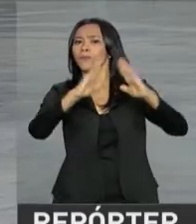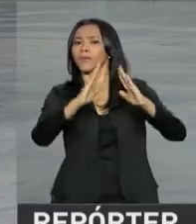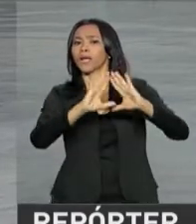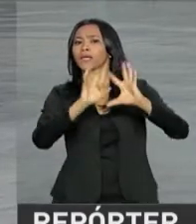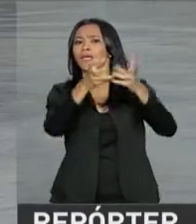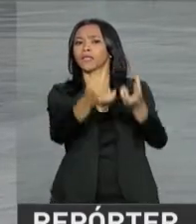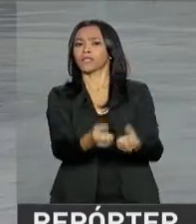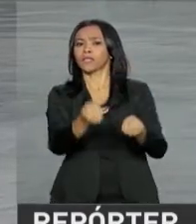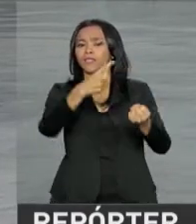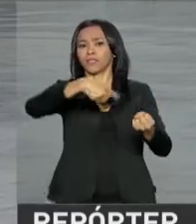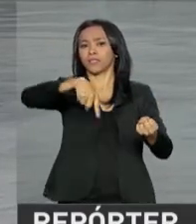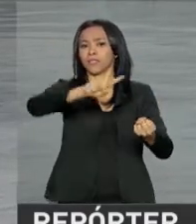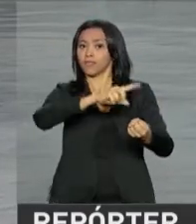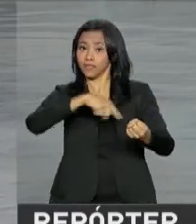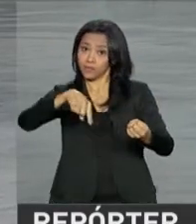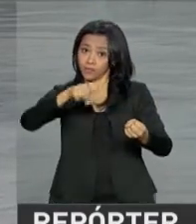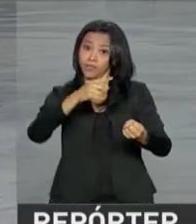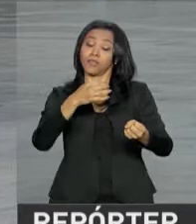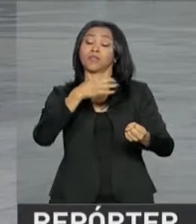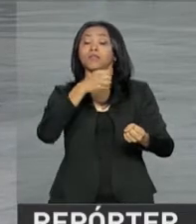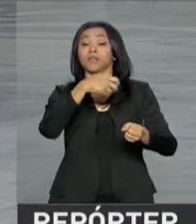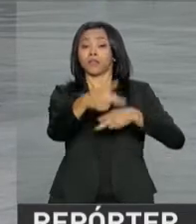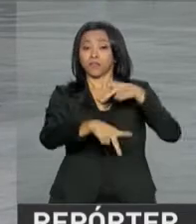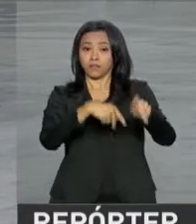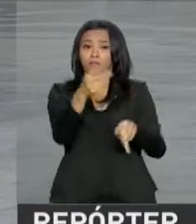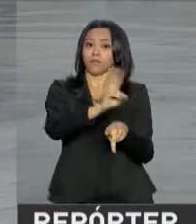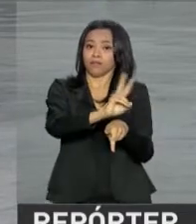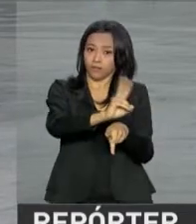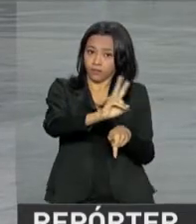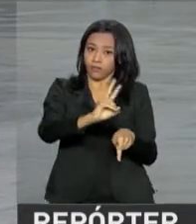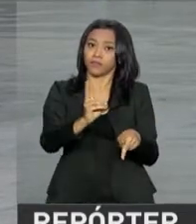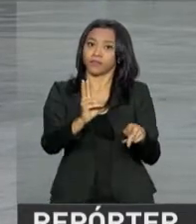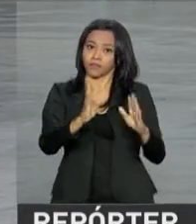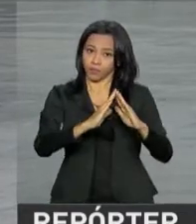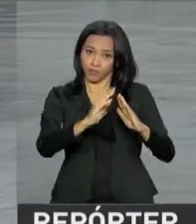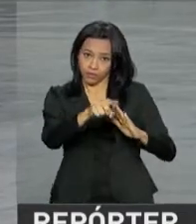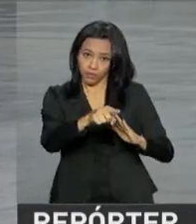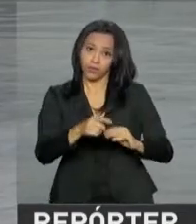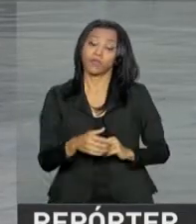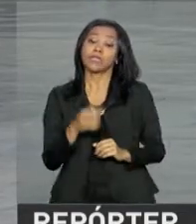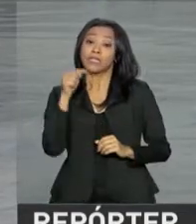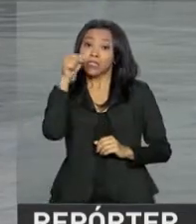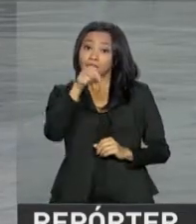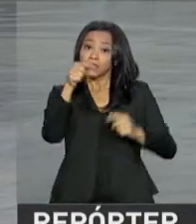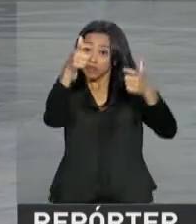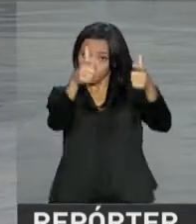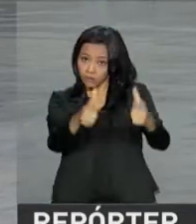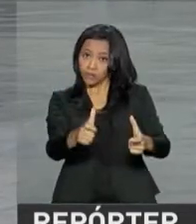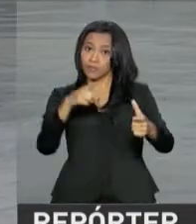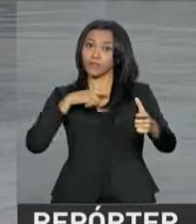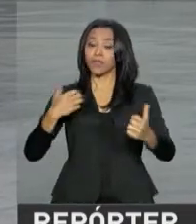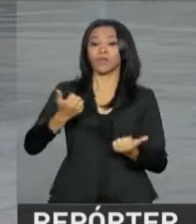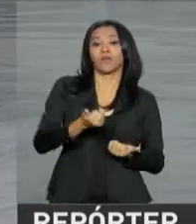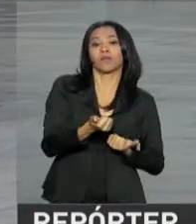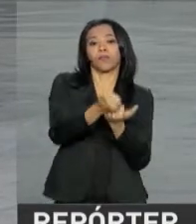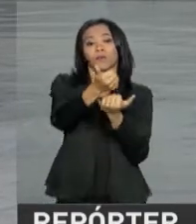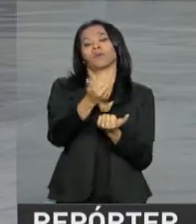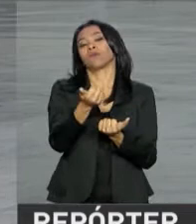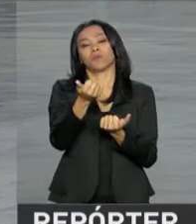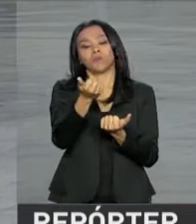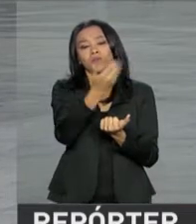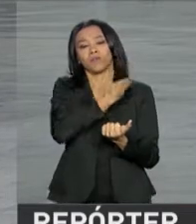existentes no estado para receber os imigrantes venezuelanos nesses postos que contam com o apoio do governo do estado